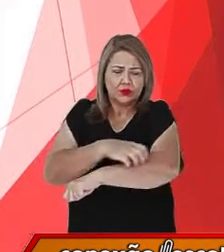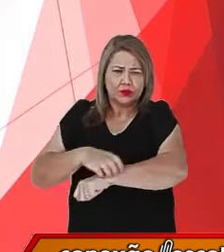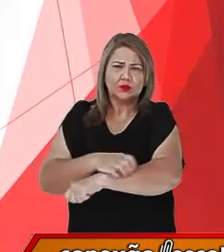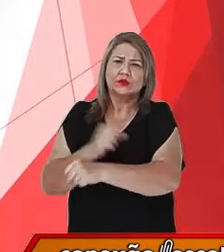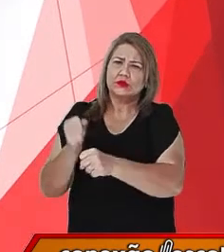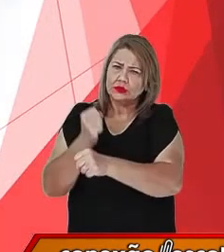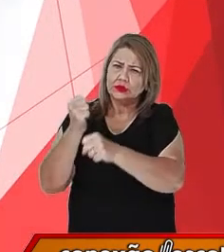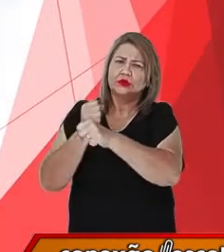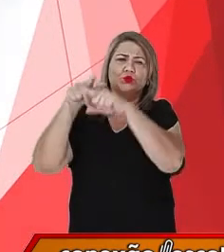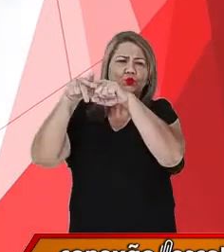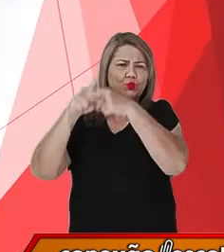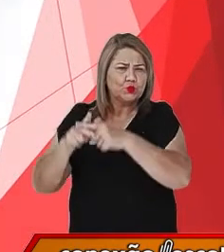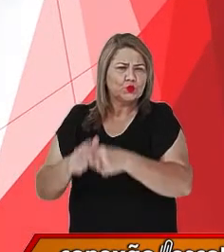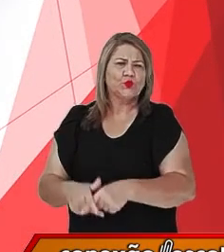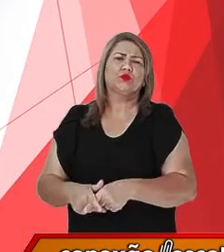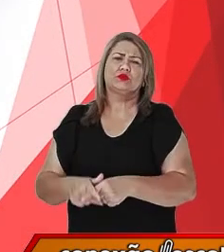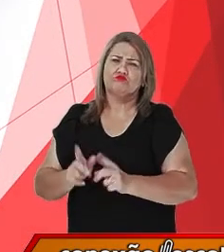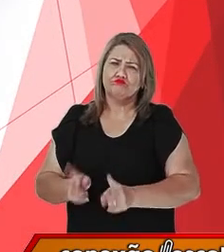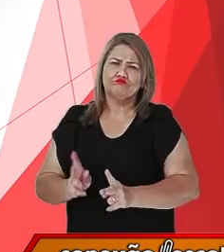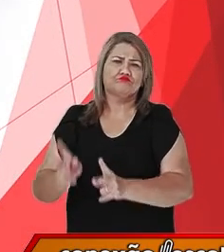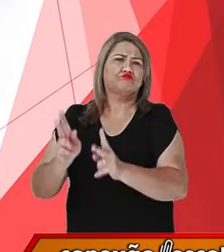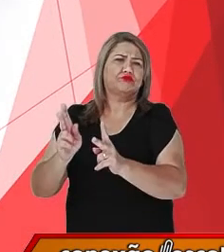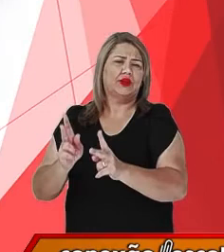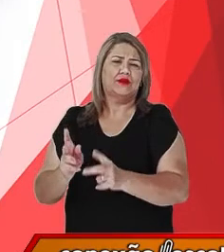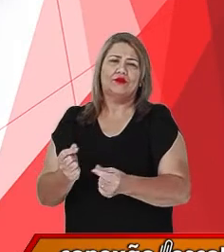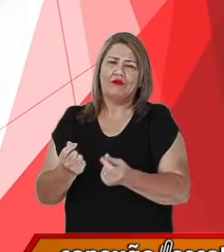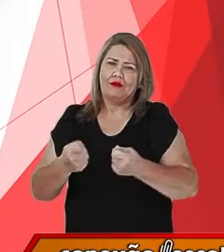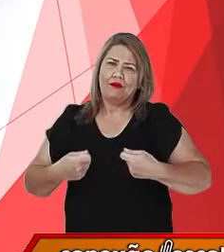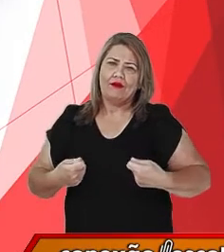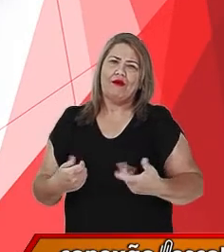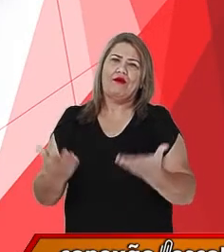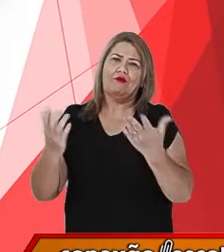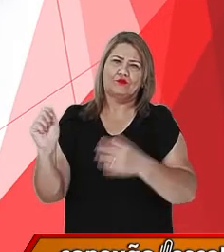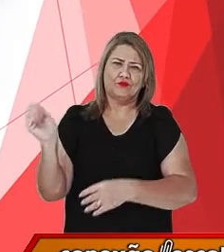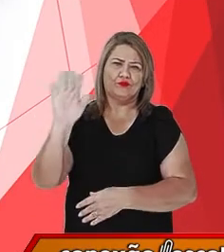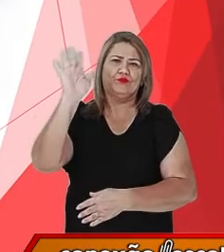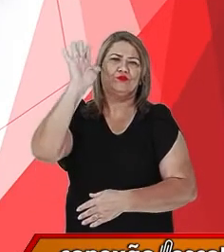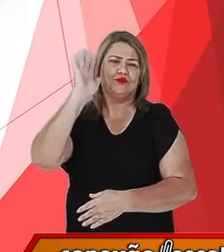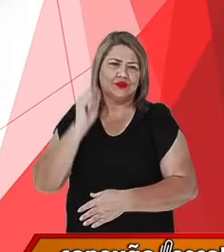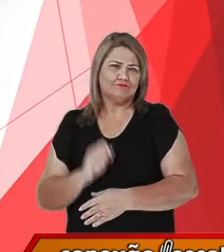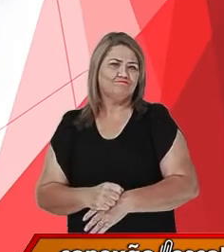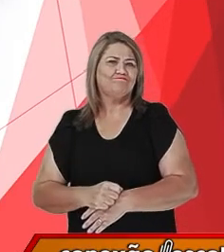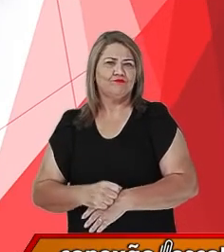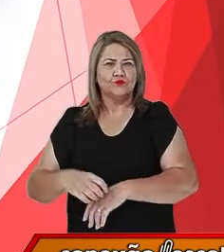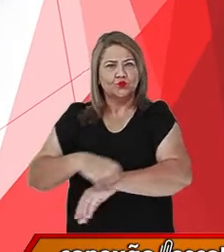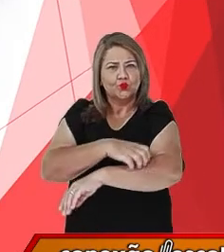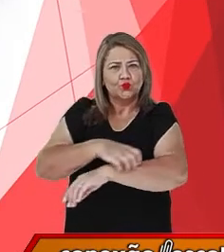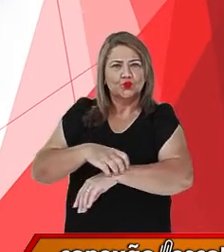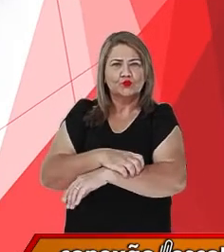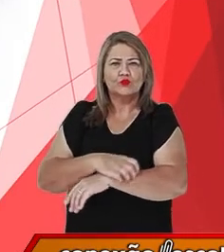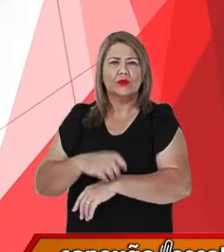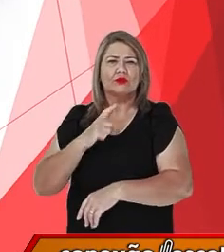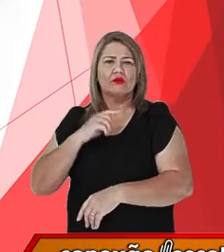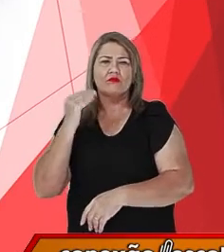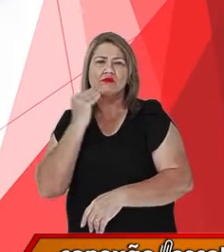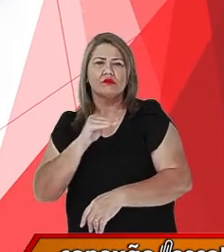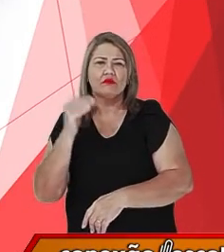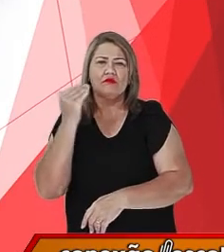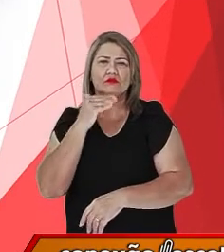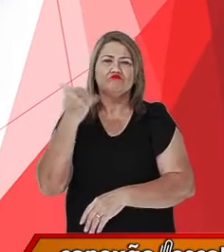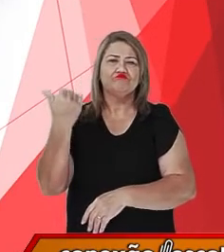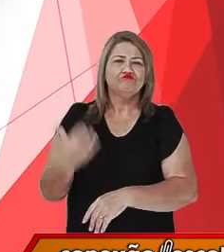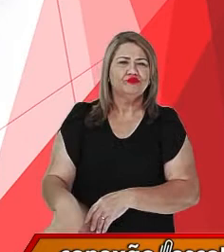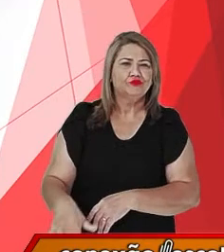constante e o custo dessa manutenção é muito elevado. O resultado são vias precárias no Brasil, e